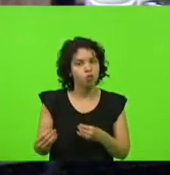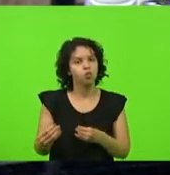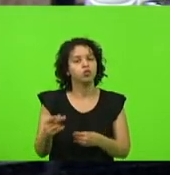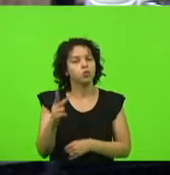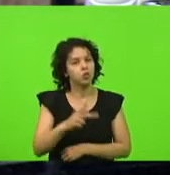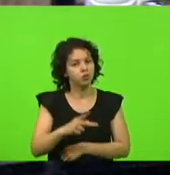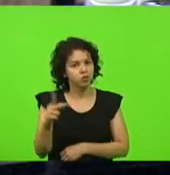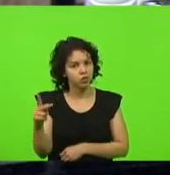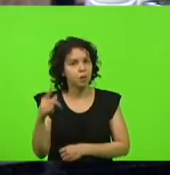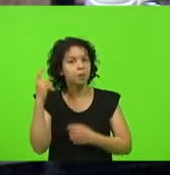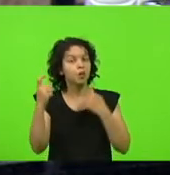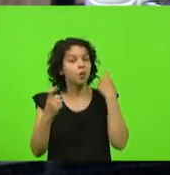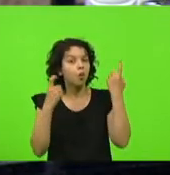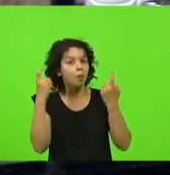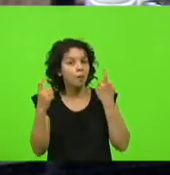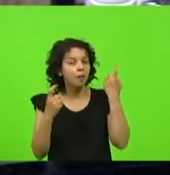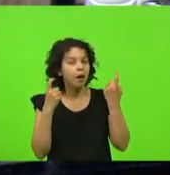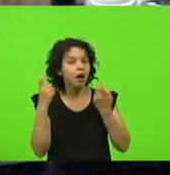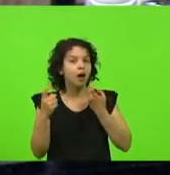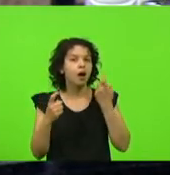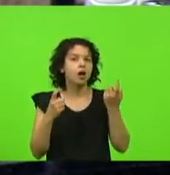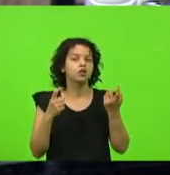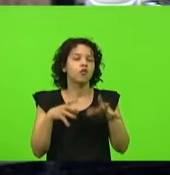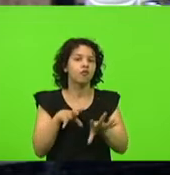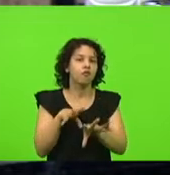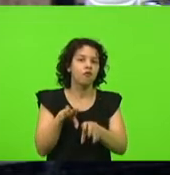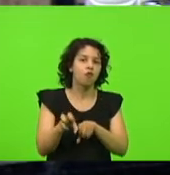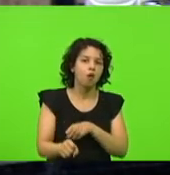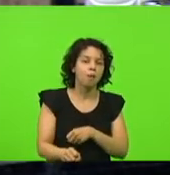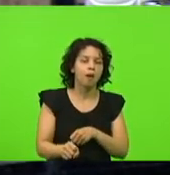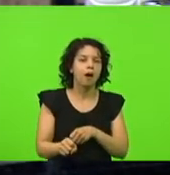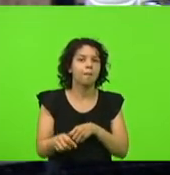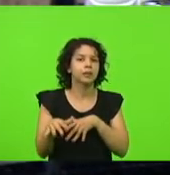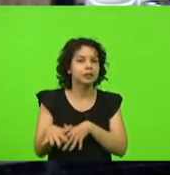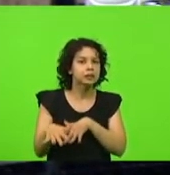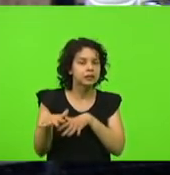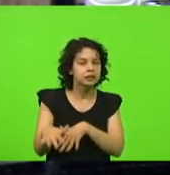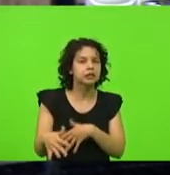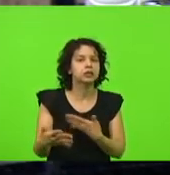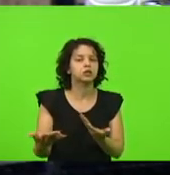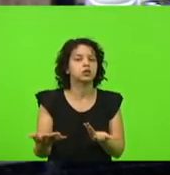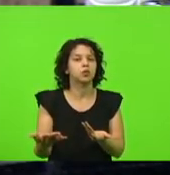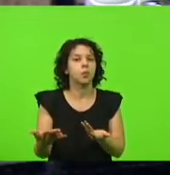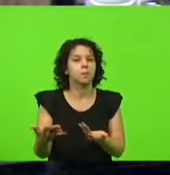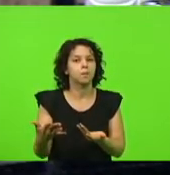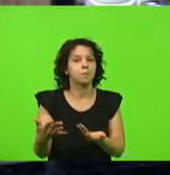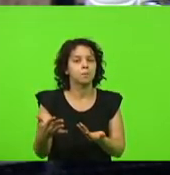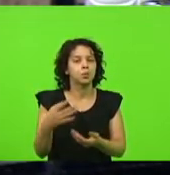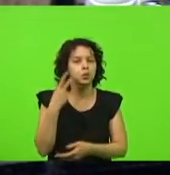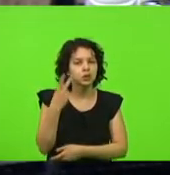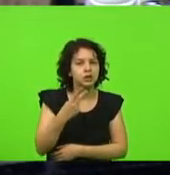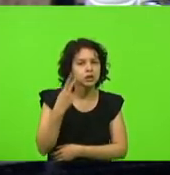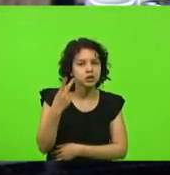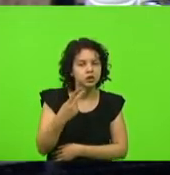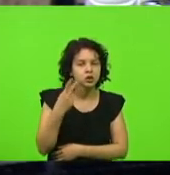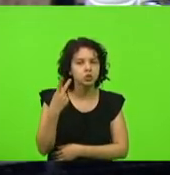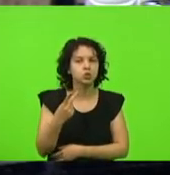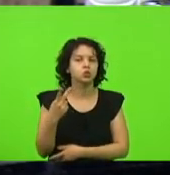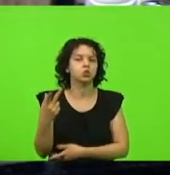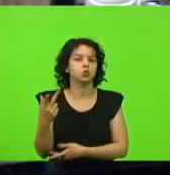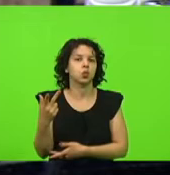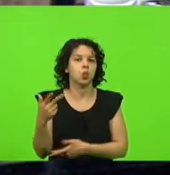mais preocupados em formar militante político idiotizado dentro das escolas, do que, de fato,